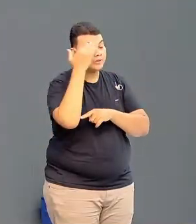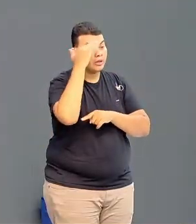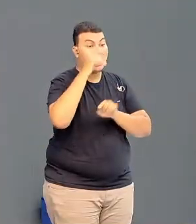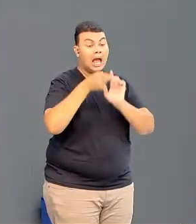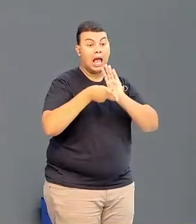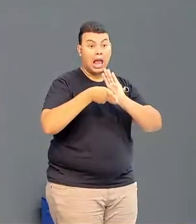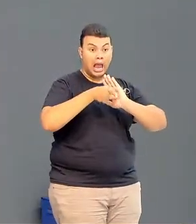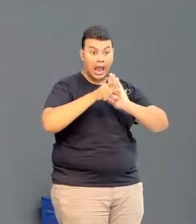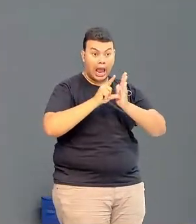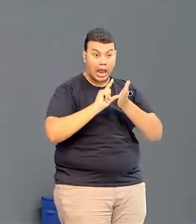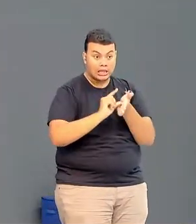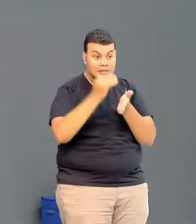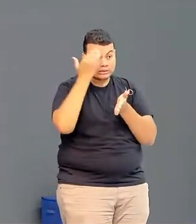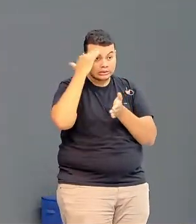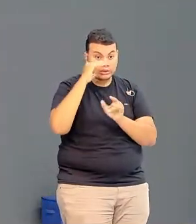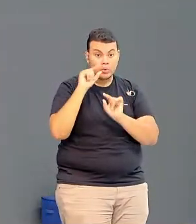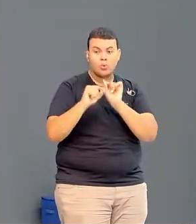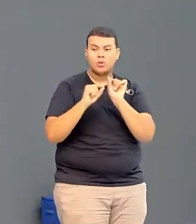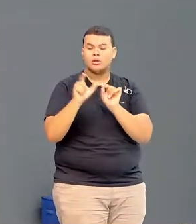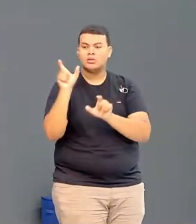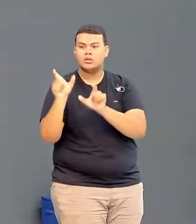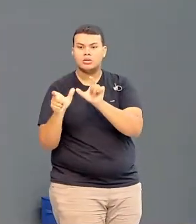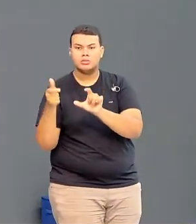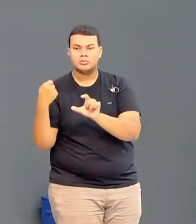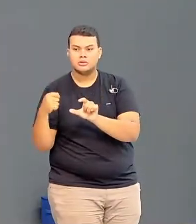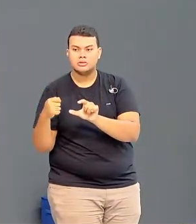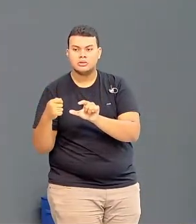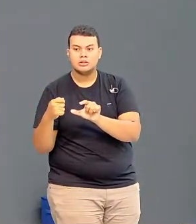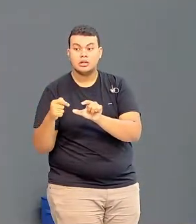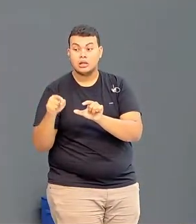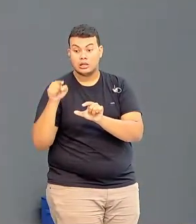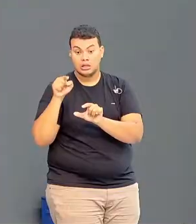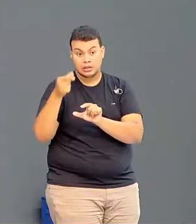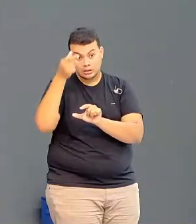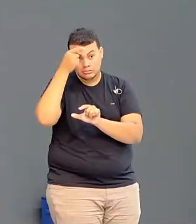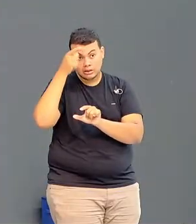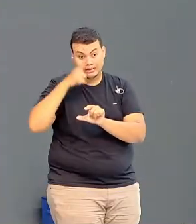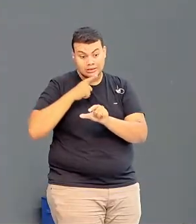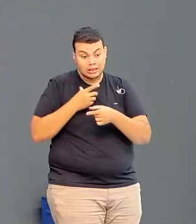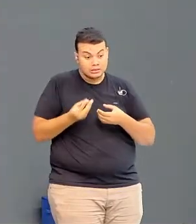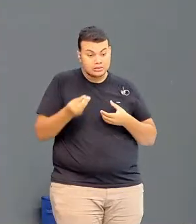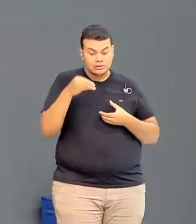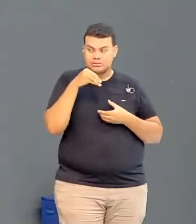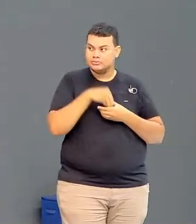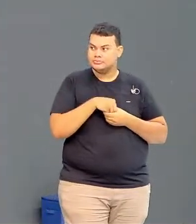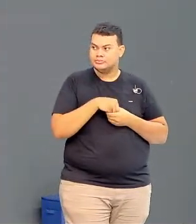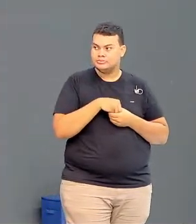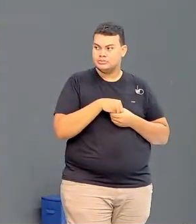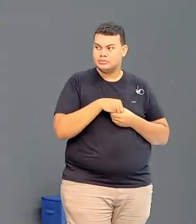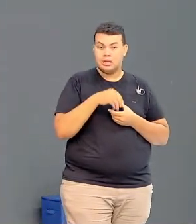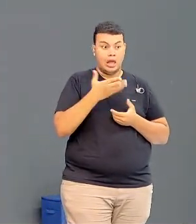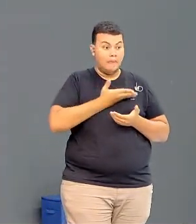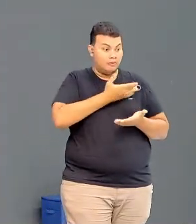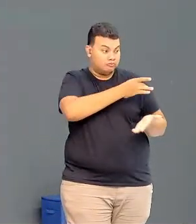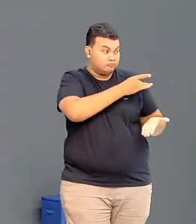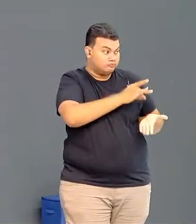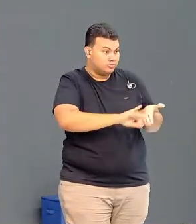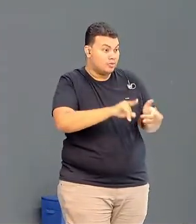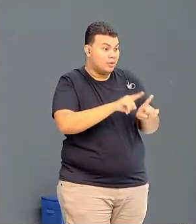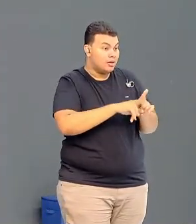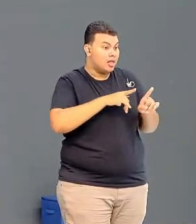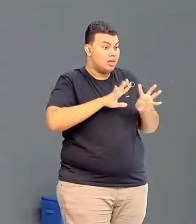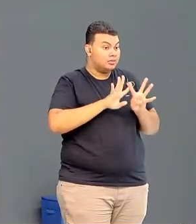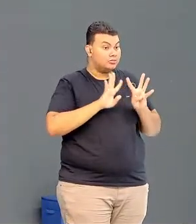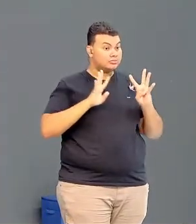gente entender que inimigo é esse, a gente precisa entender que inimigo está dentro da gente, porque tem uma fortaleza que é o nosso